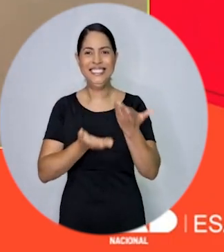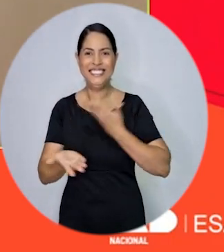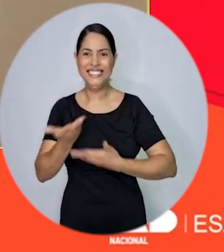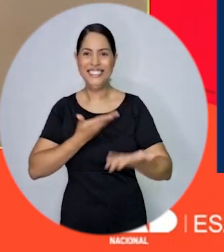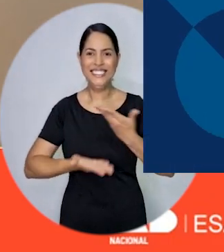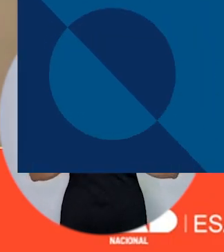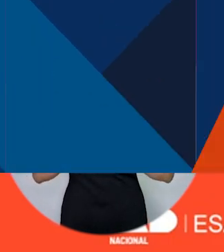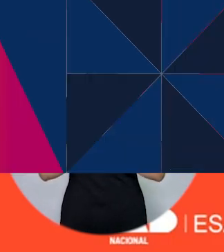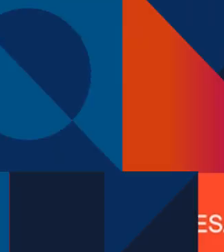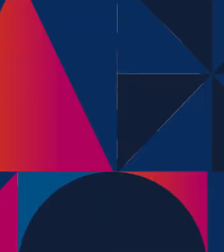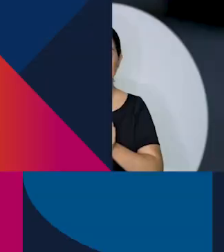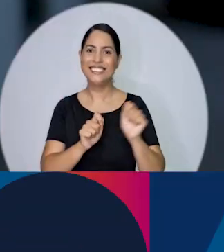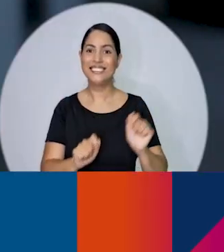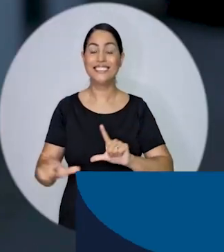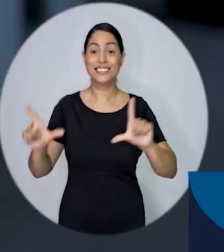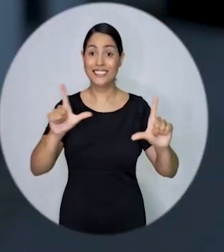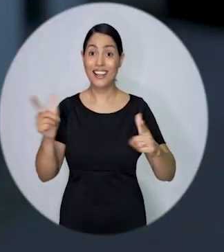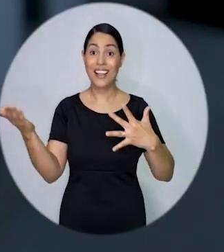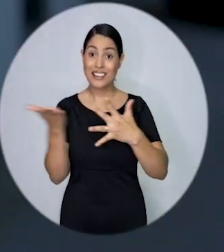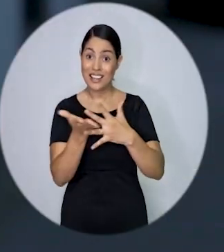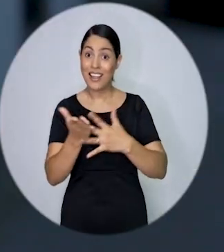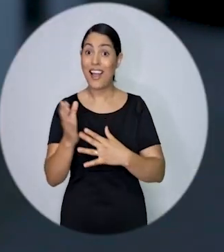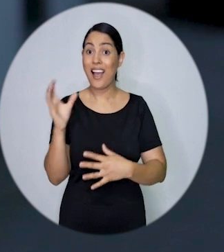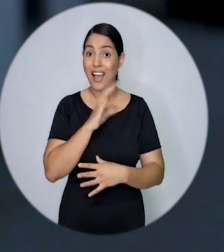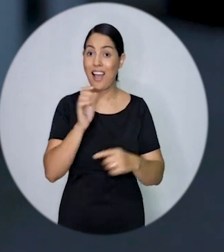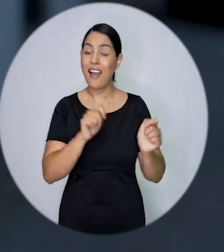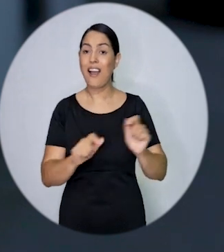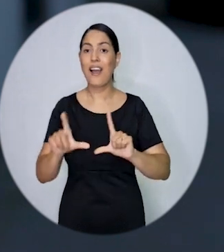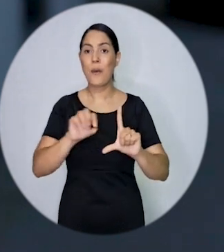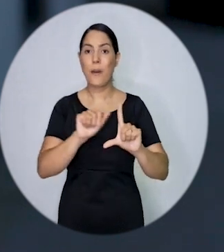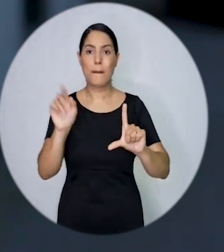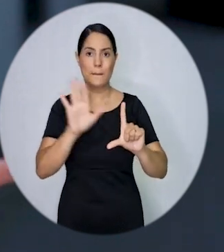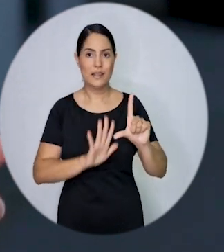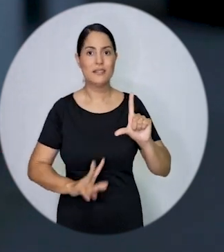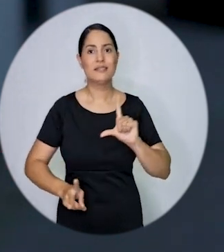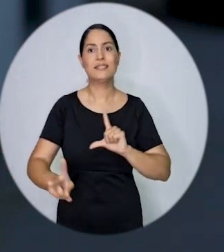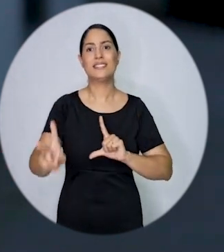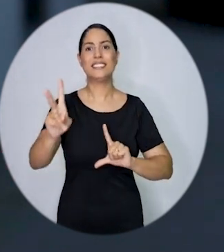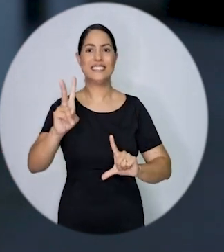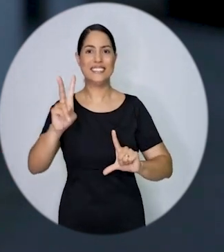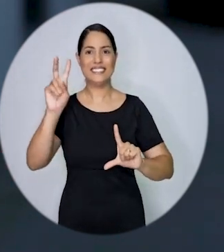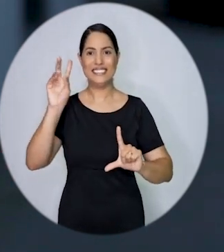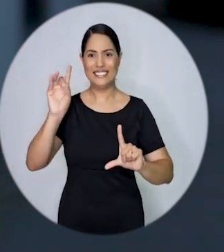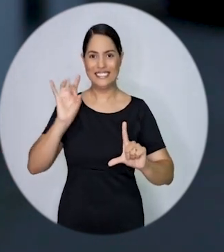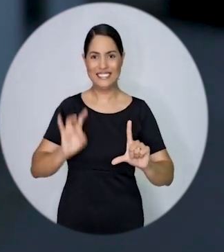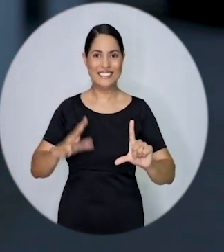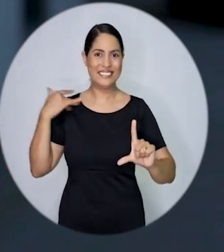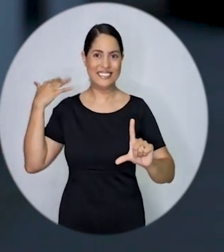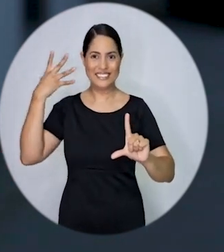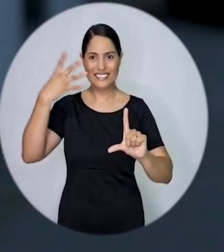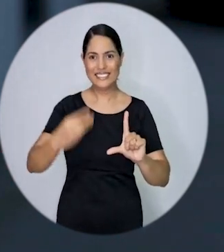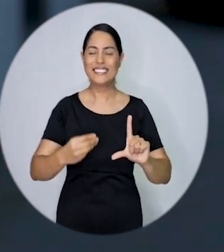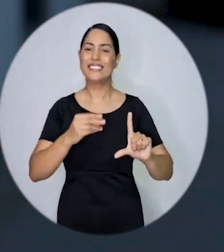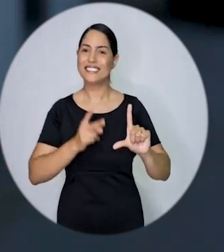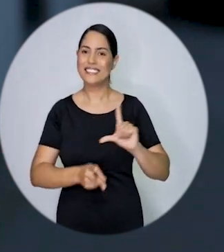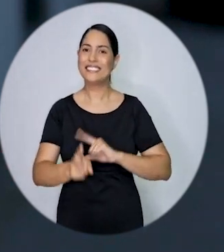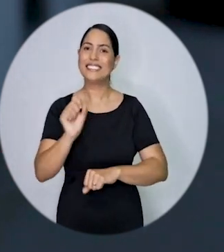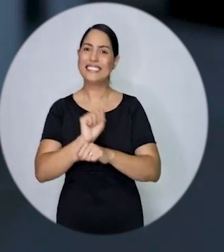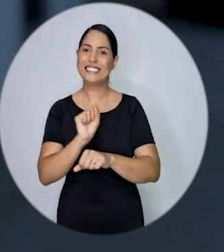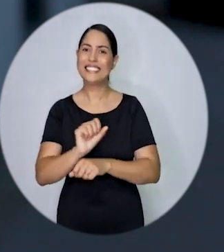de mãos dadas com você. Agora nós vamos para um rápido intervalo e voltamos na sequência com mais OAB Nacional